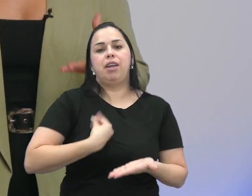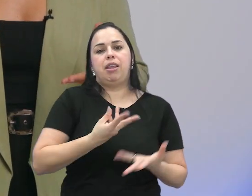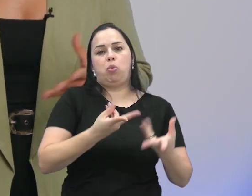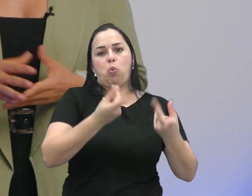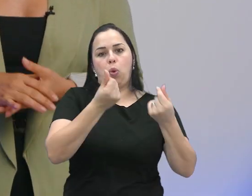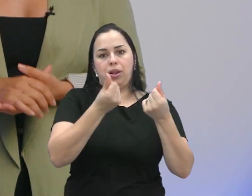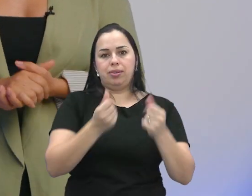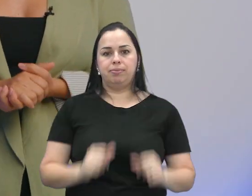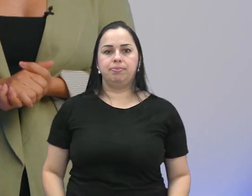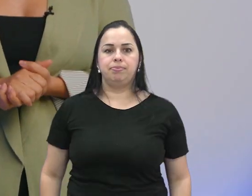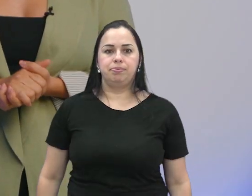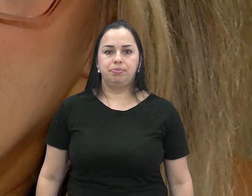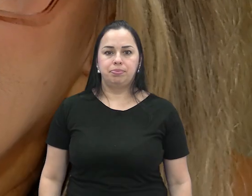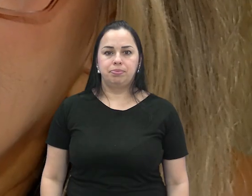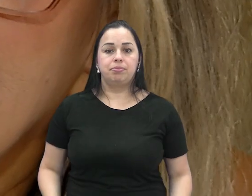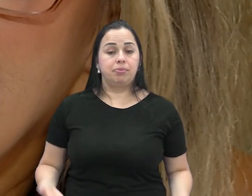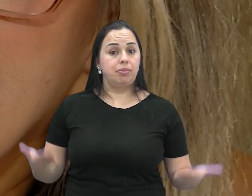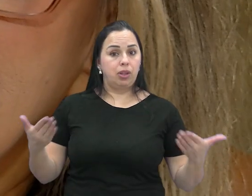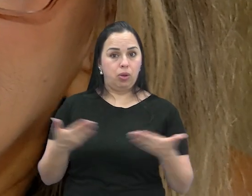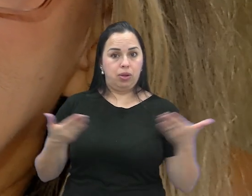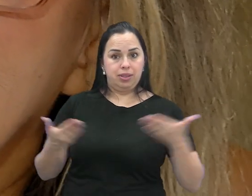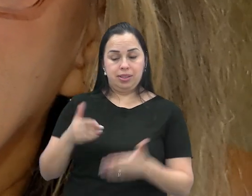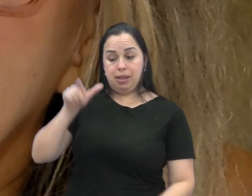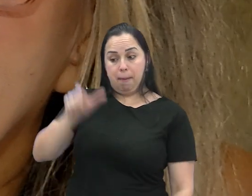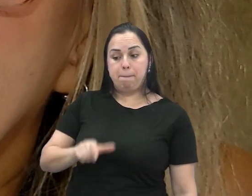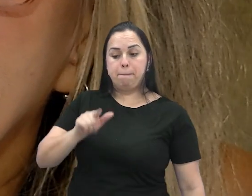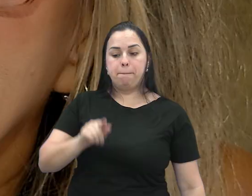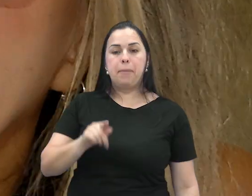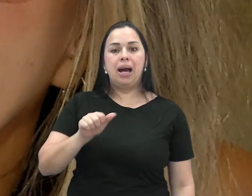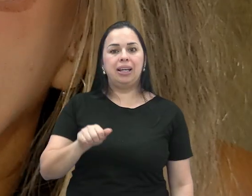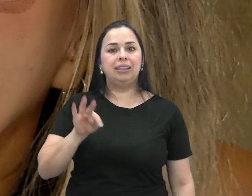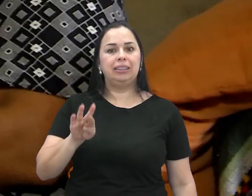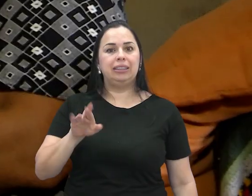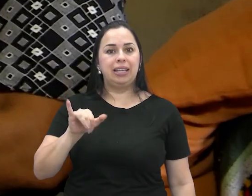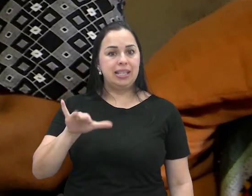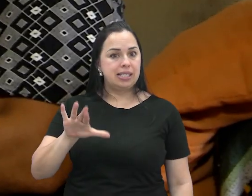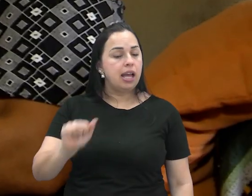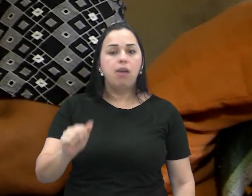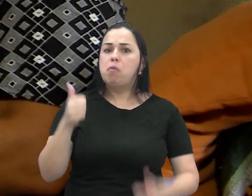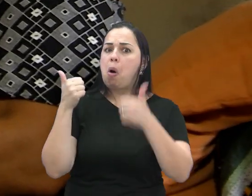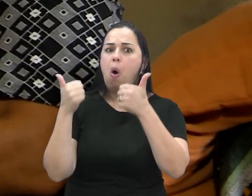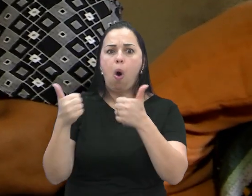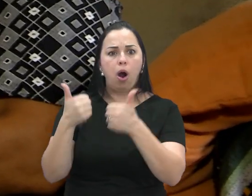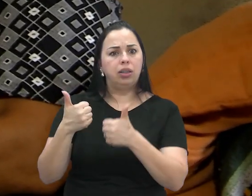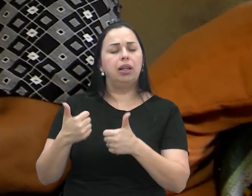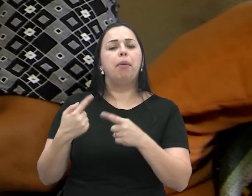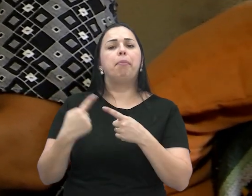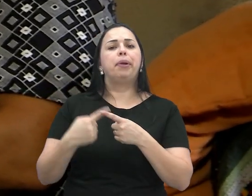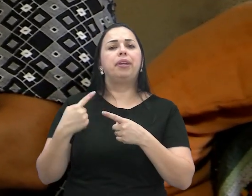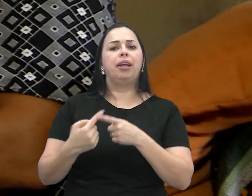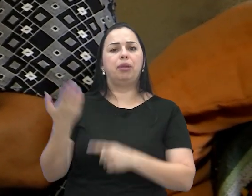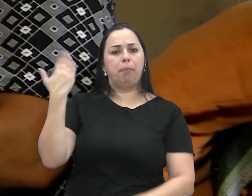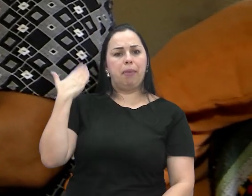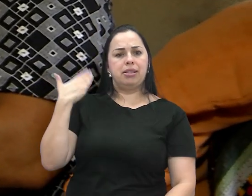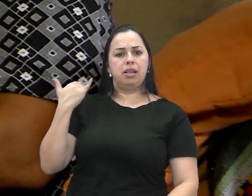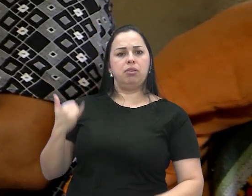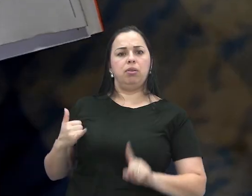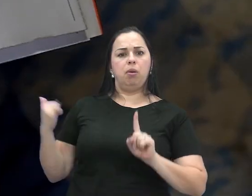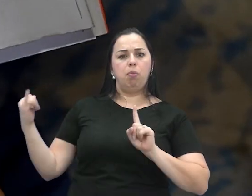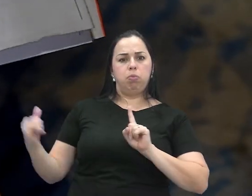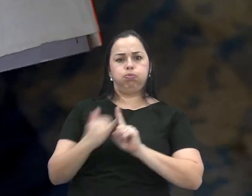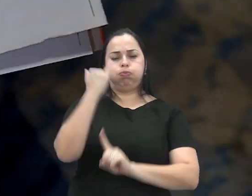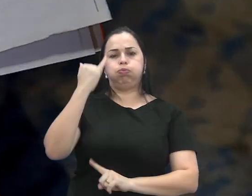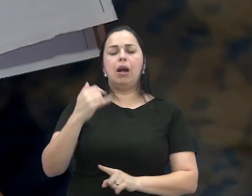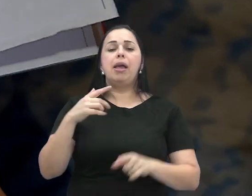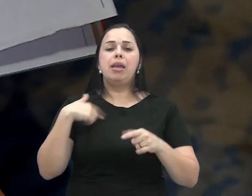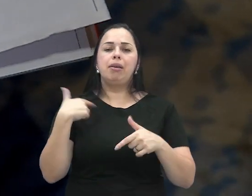e acesso a serviços. Hoje, a vida da Patrícia vai bem. Depois de sofrer um acidente grave em 2012 e